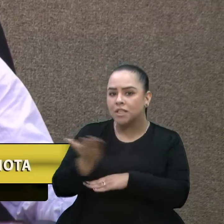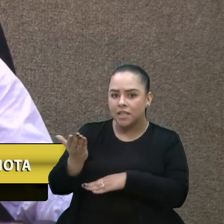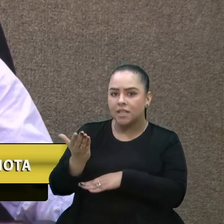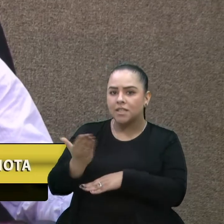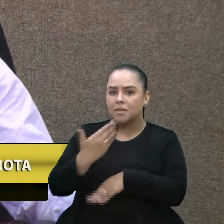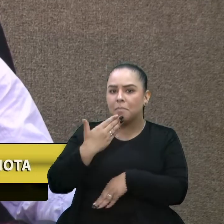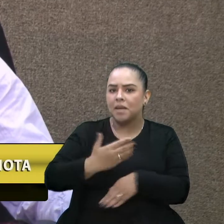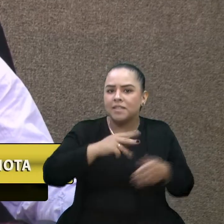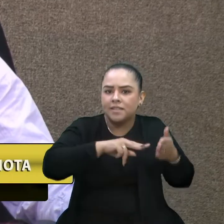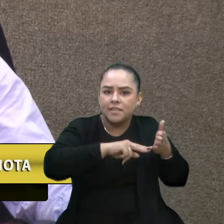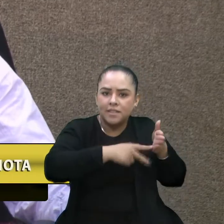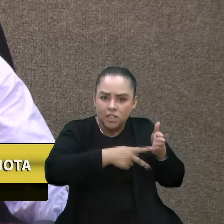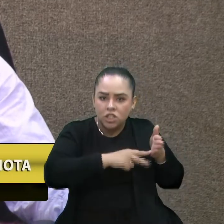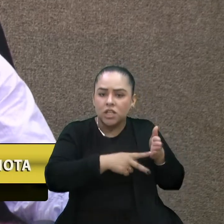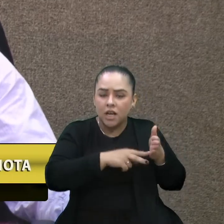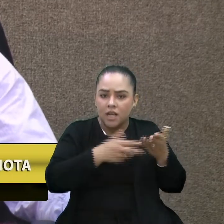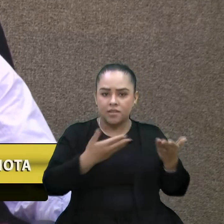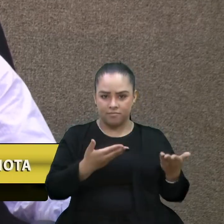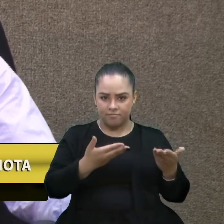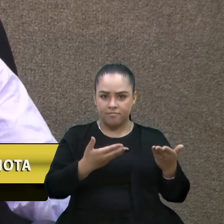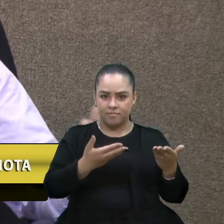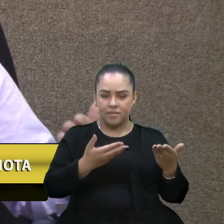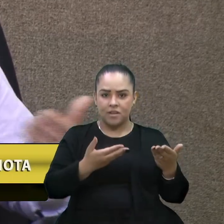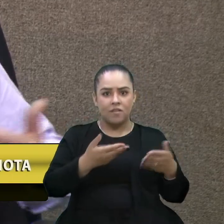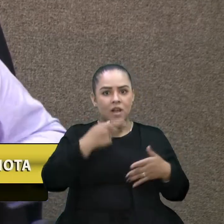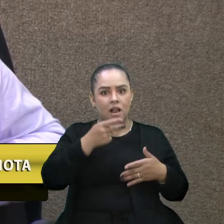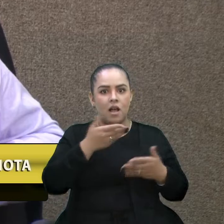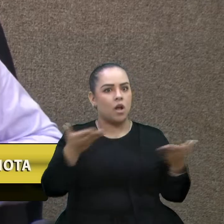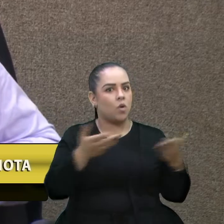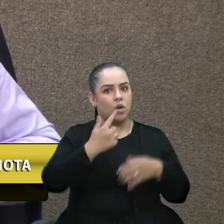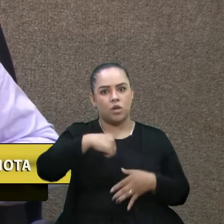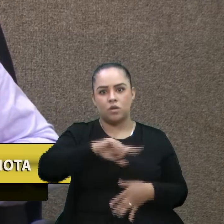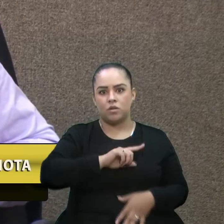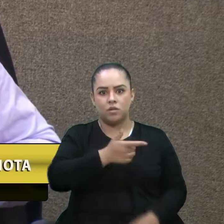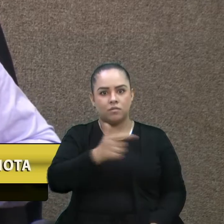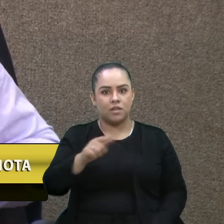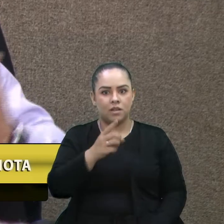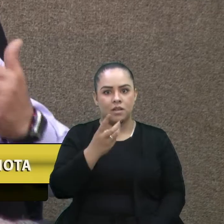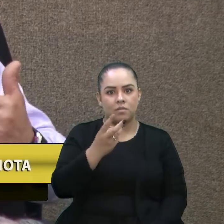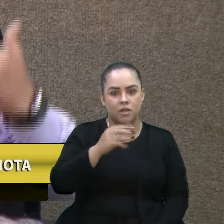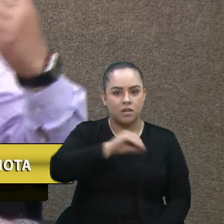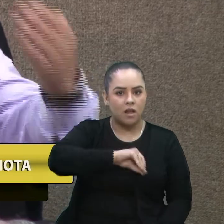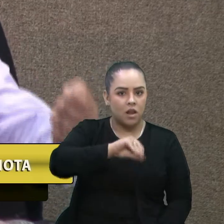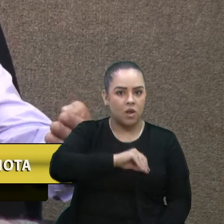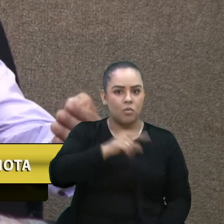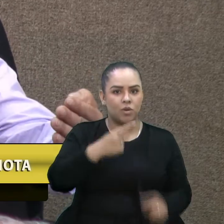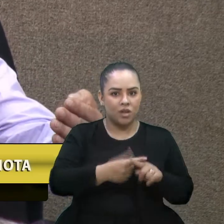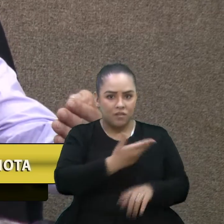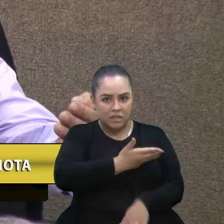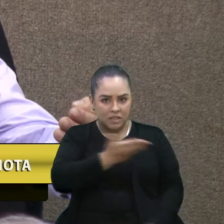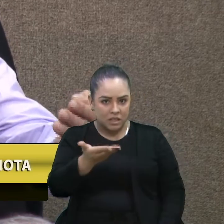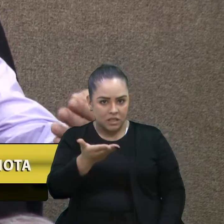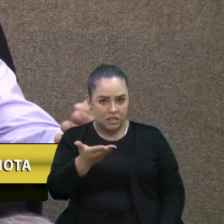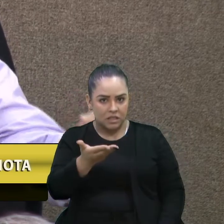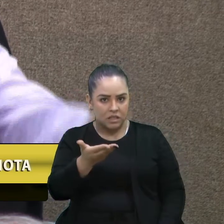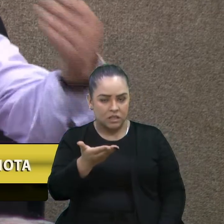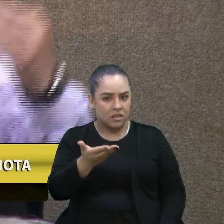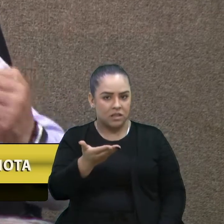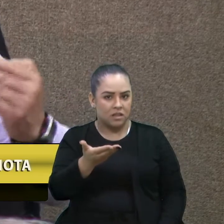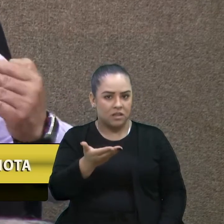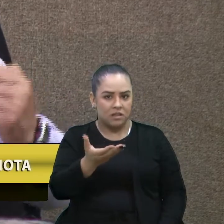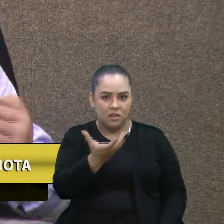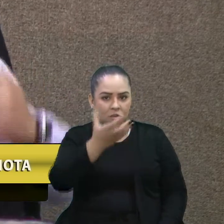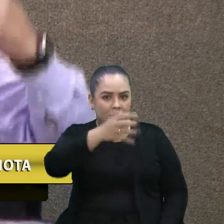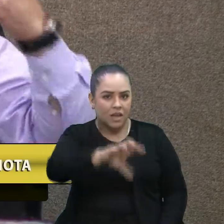sindicato. Talvez eles digam, pô, agora nós não vamos receber o 13º por causa de vocês, porque vocês não